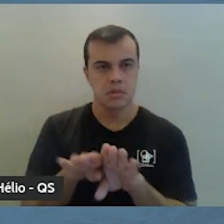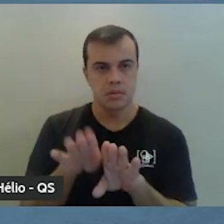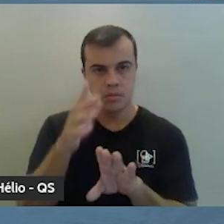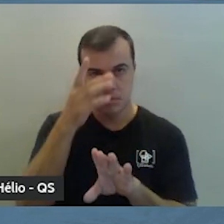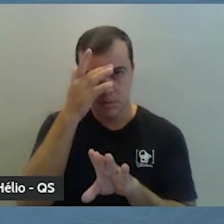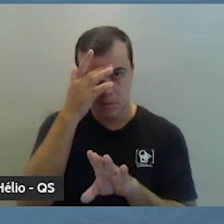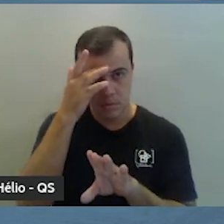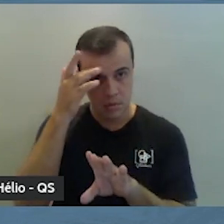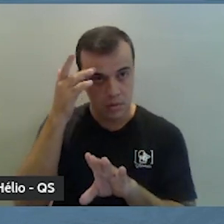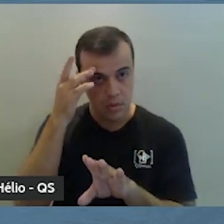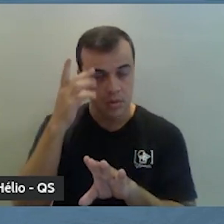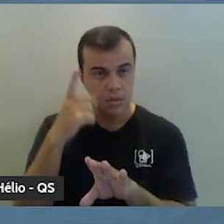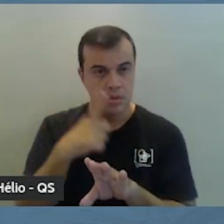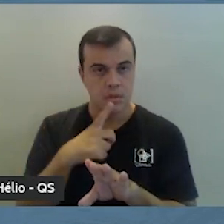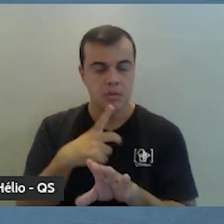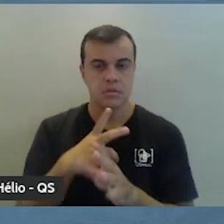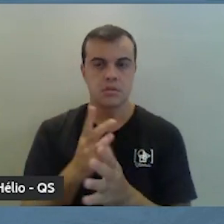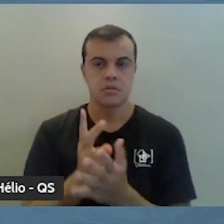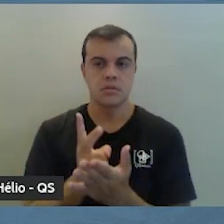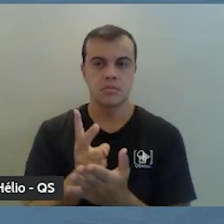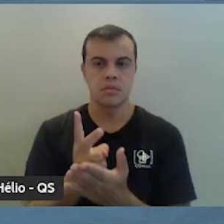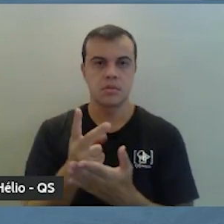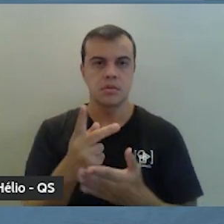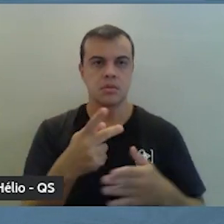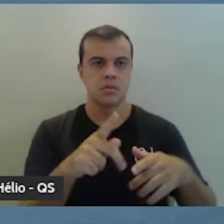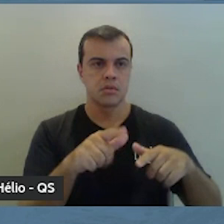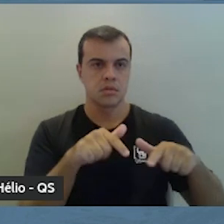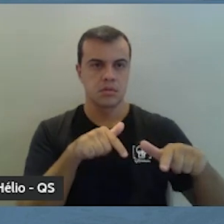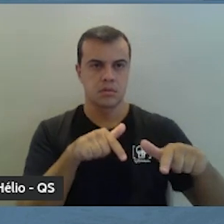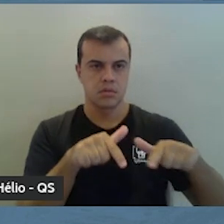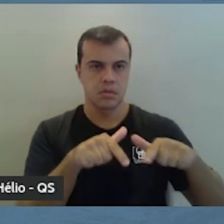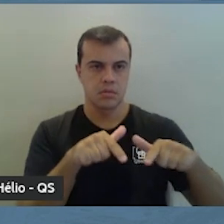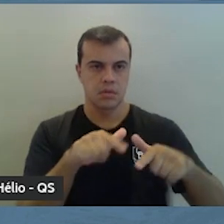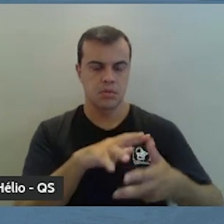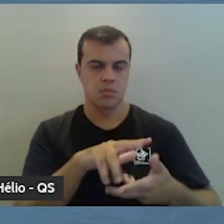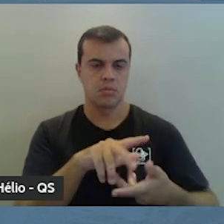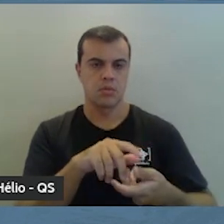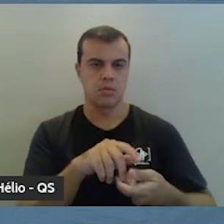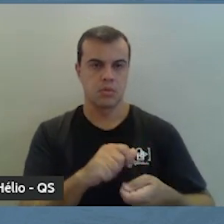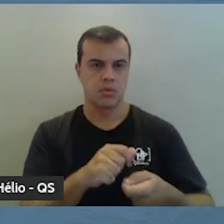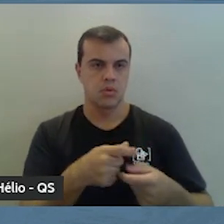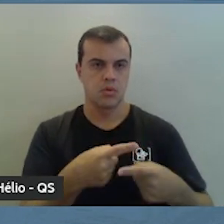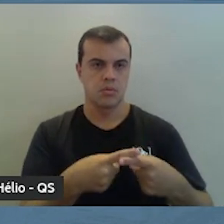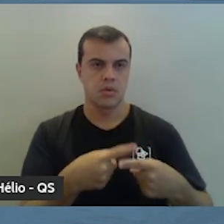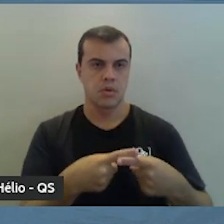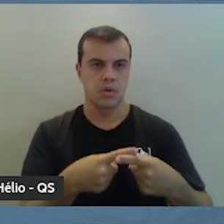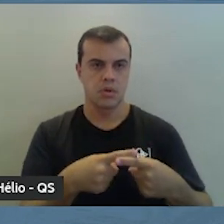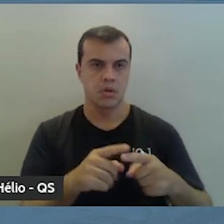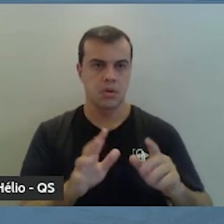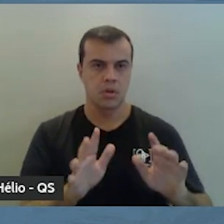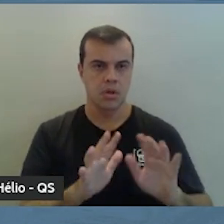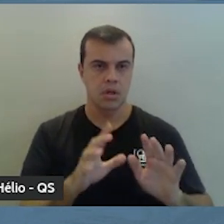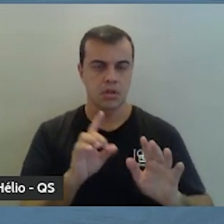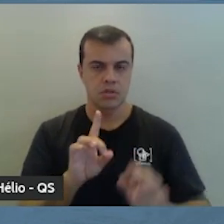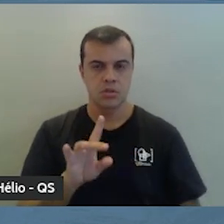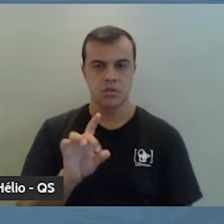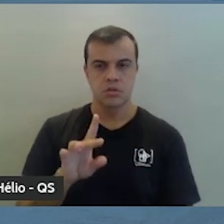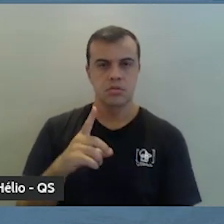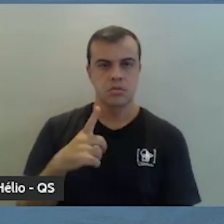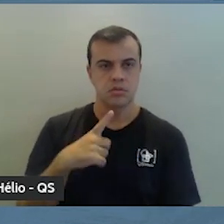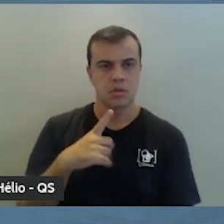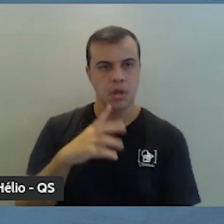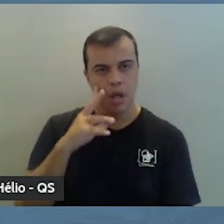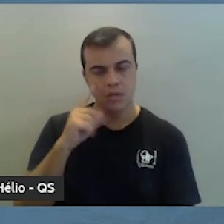pessoas tenham o seu trabalho revelado para o mundo, porque não é que eles não faziam, esse trabalho não